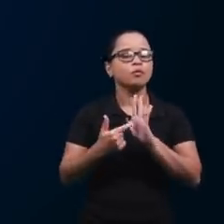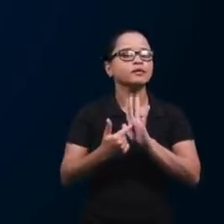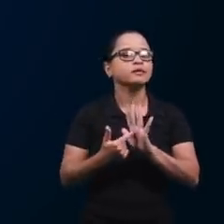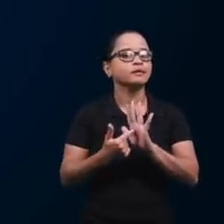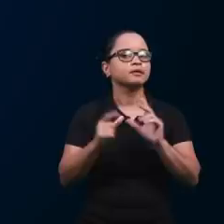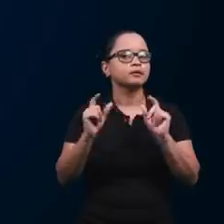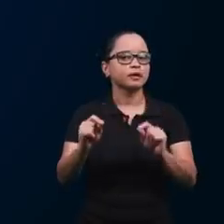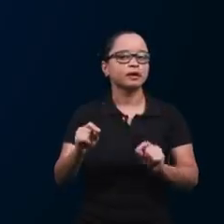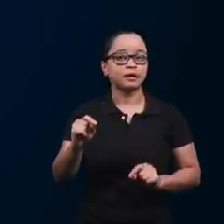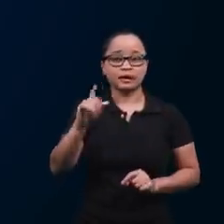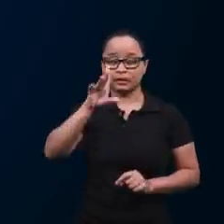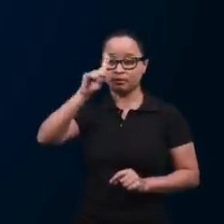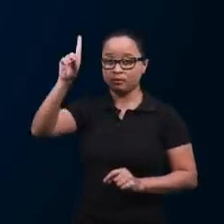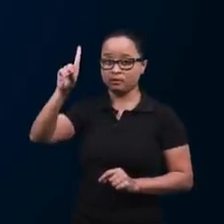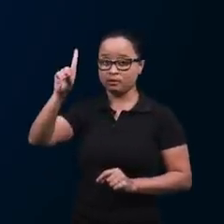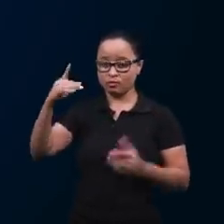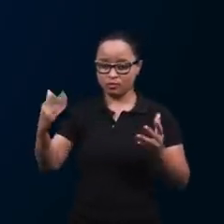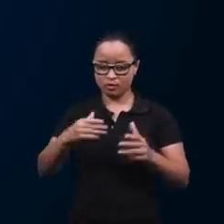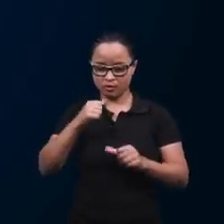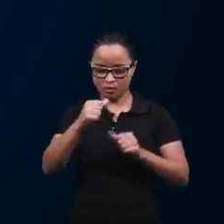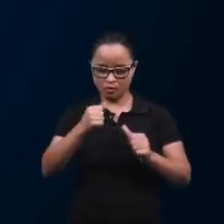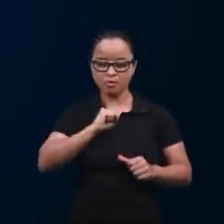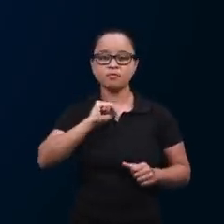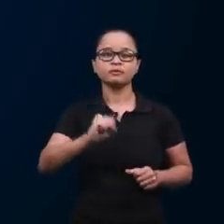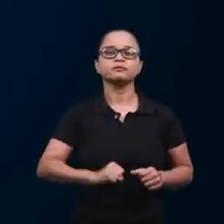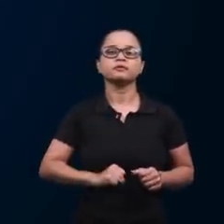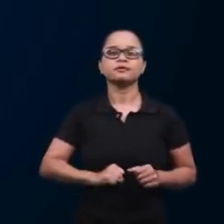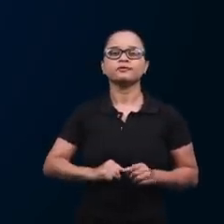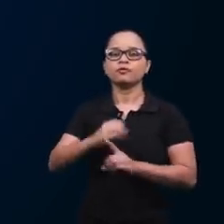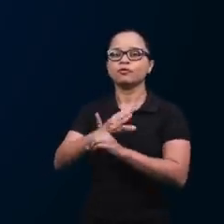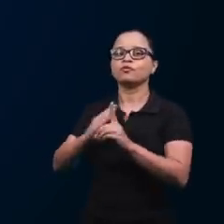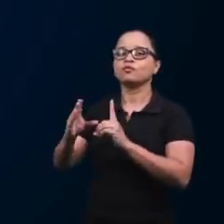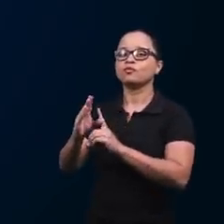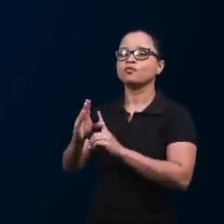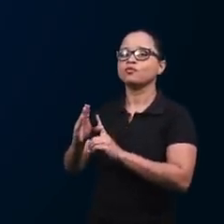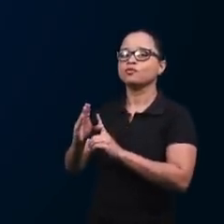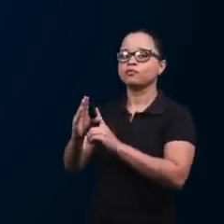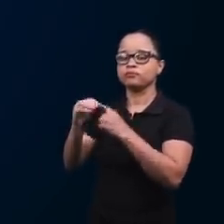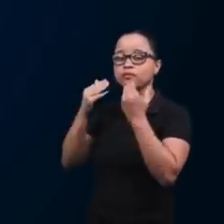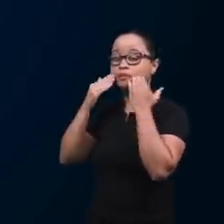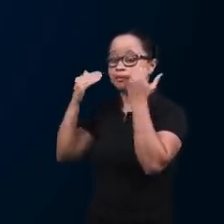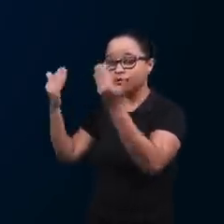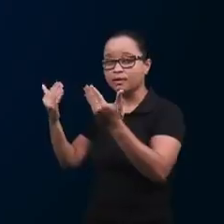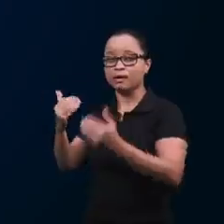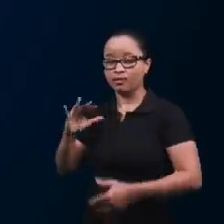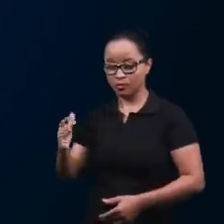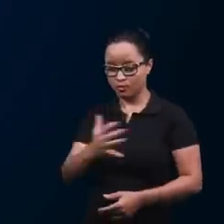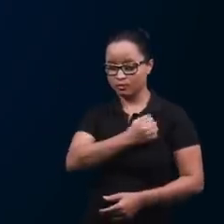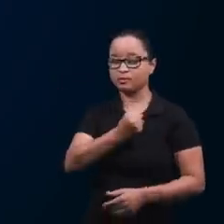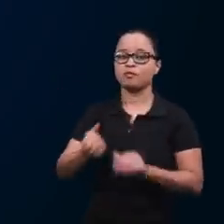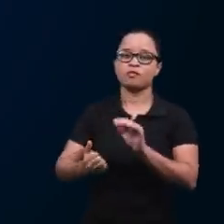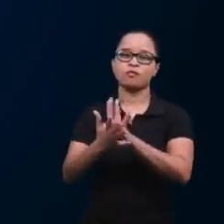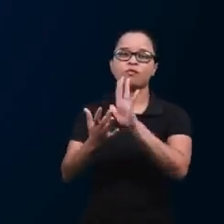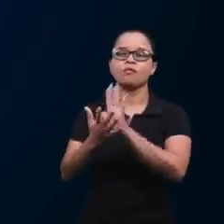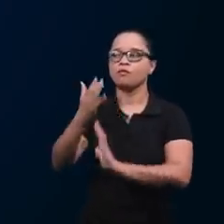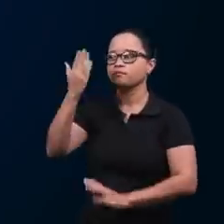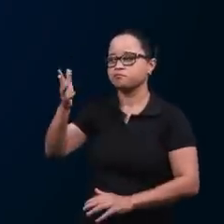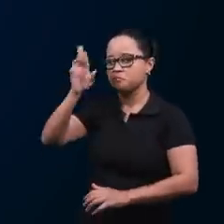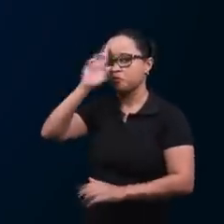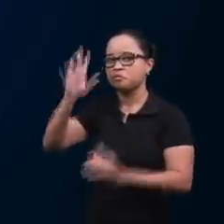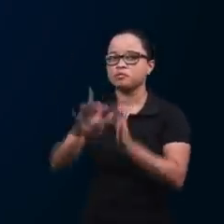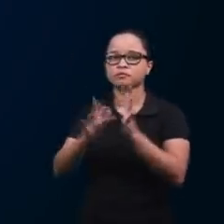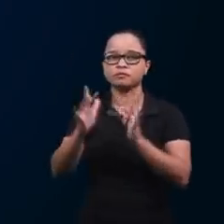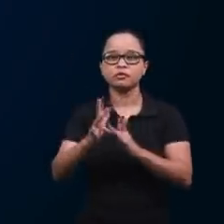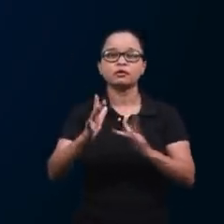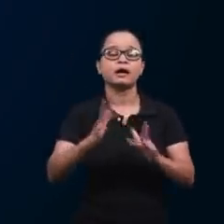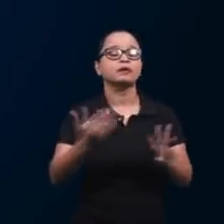sacerdotes onde podemos oferecer nosso sacrifícios agradáveis a nossa adoração o nosso louvor ao Senhor Jesus